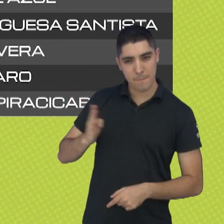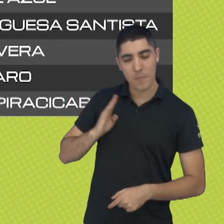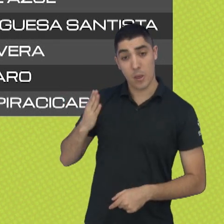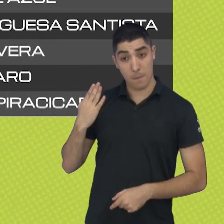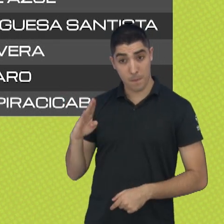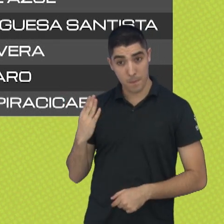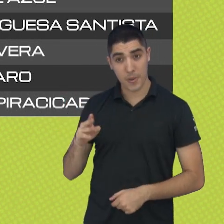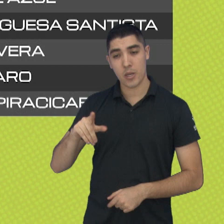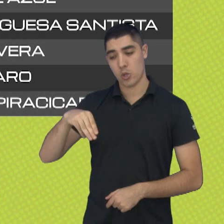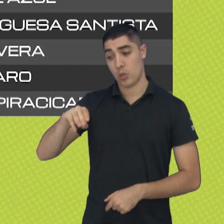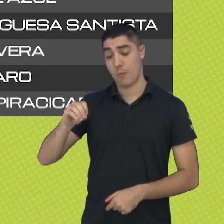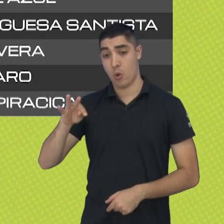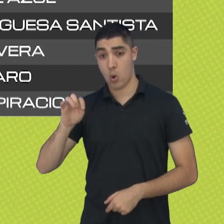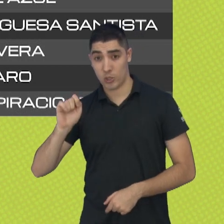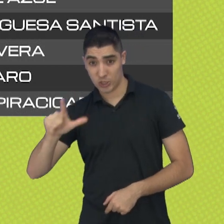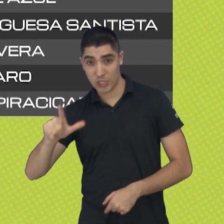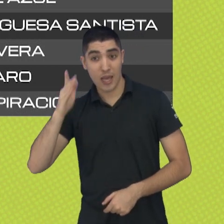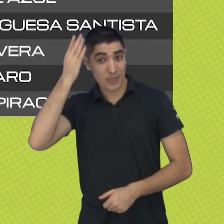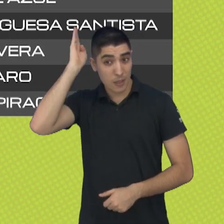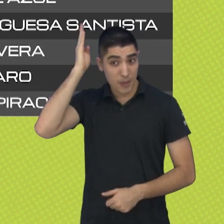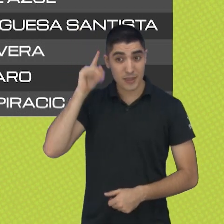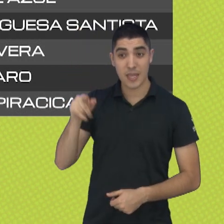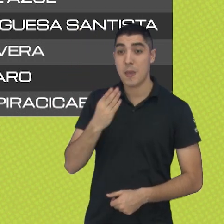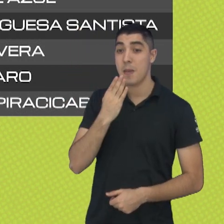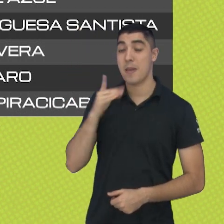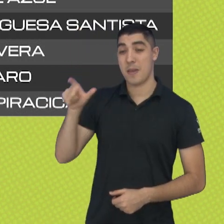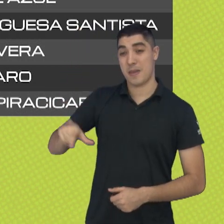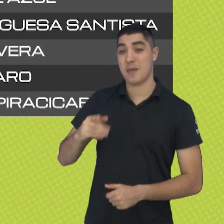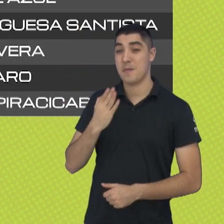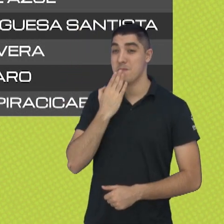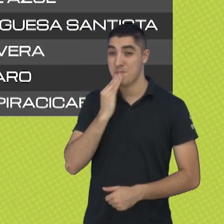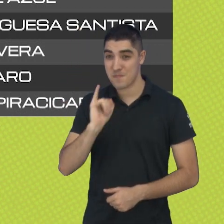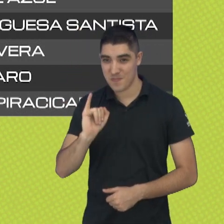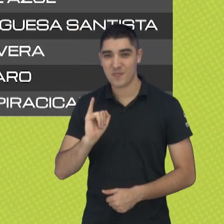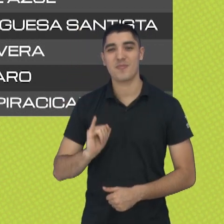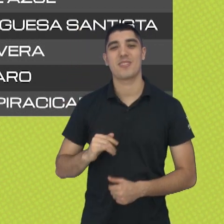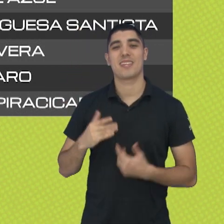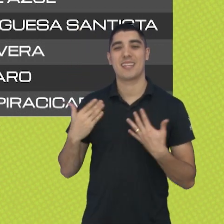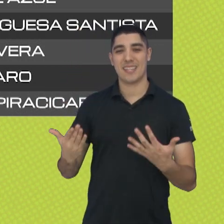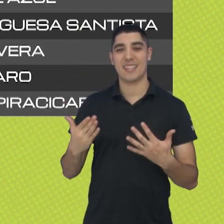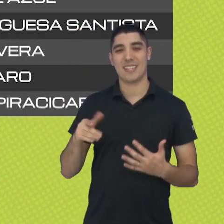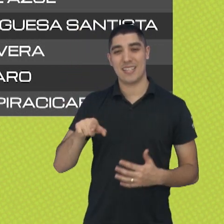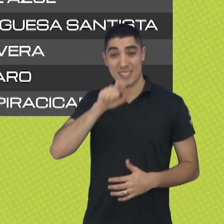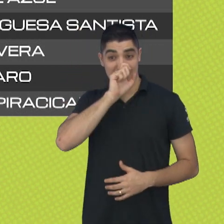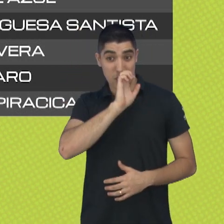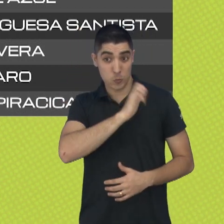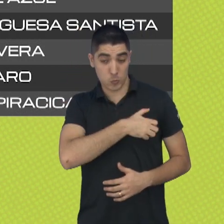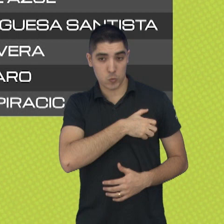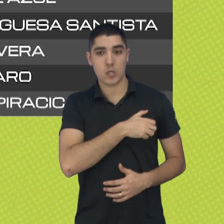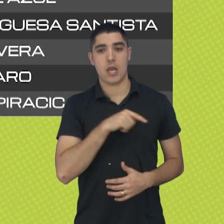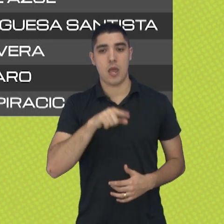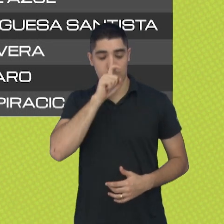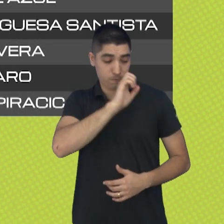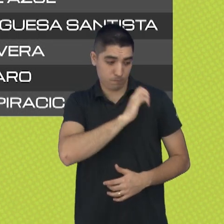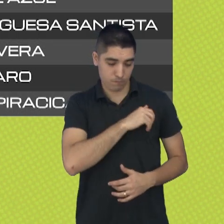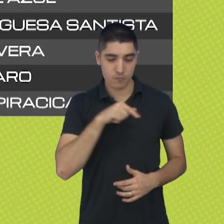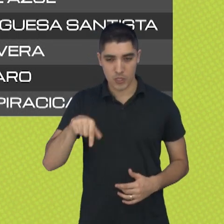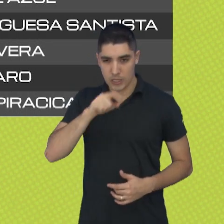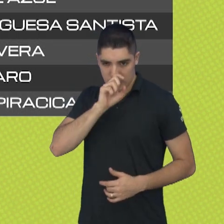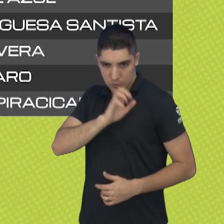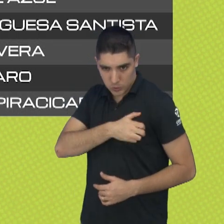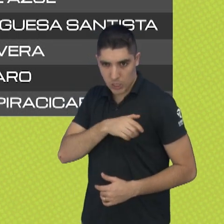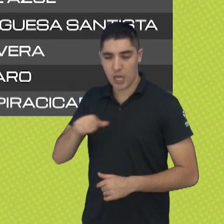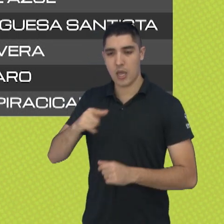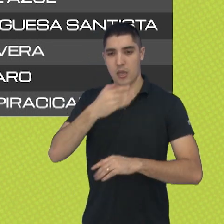Portuguesa Santista, Taubaté e Primavera, a reza ali. São José e Rio Claro, jogo marcado. marcado para as 20 horas, 9h30 da noite. Não sei porque que esse